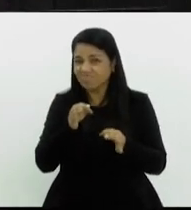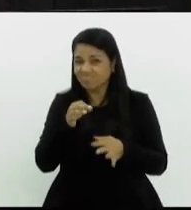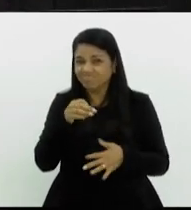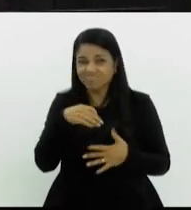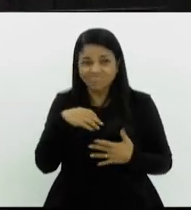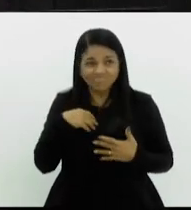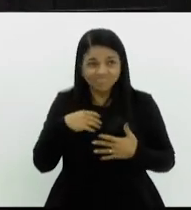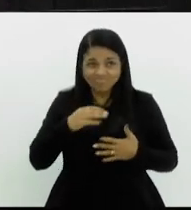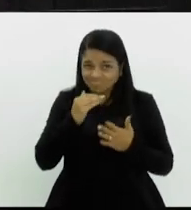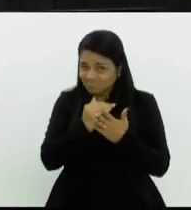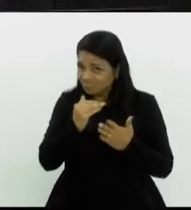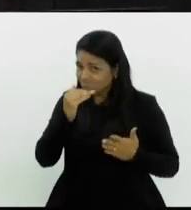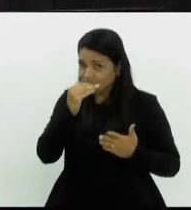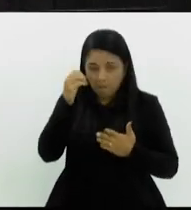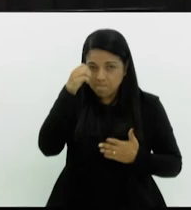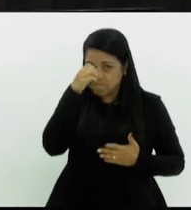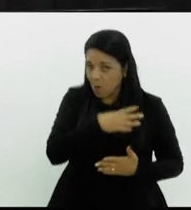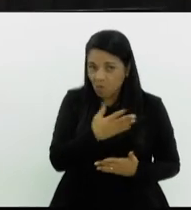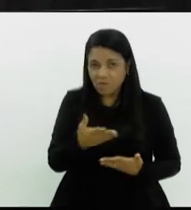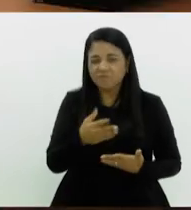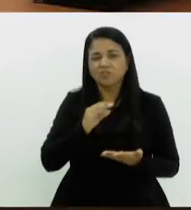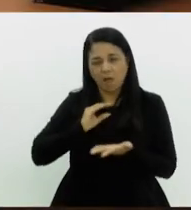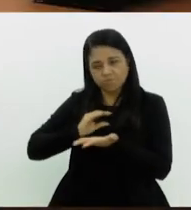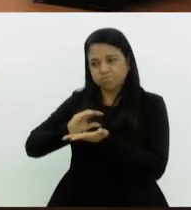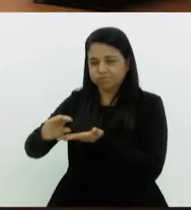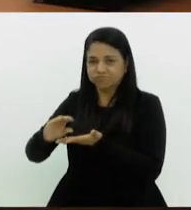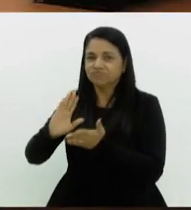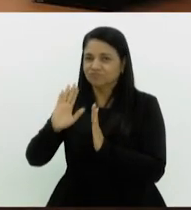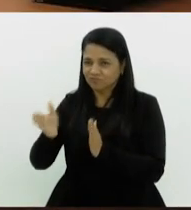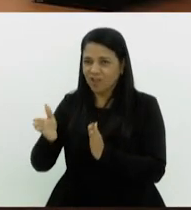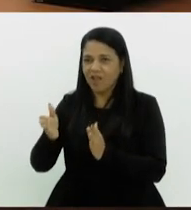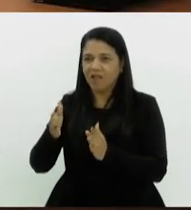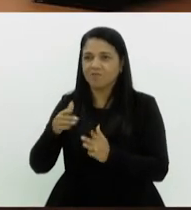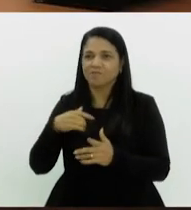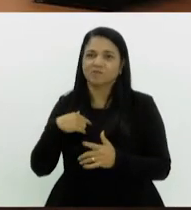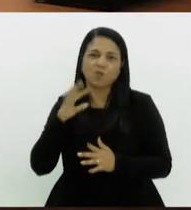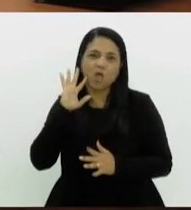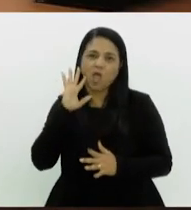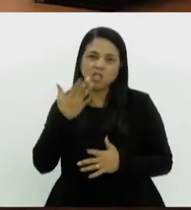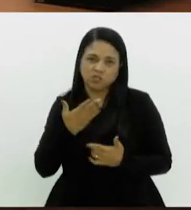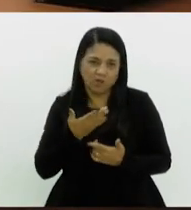parte, por isso. Indenização que não resolve grande coisa.